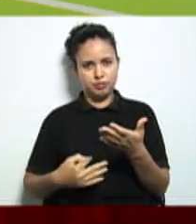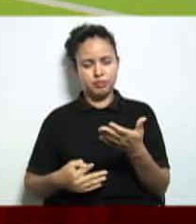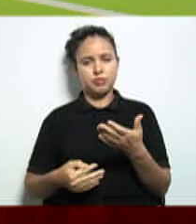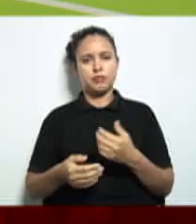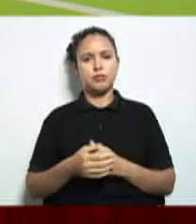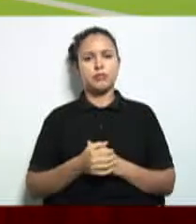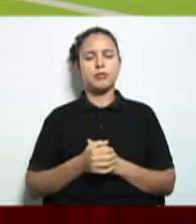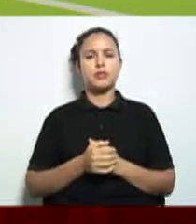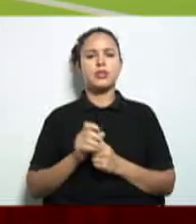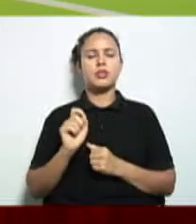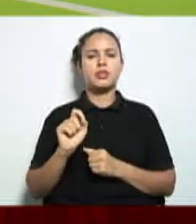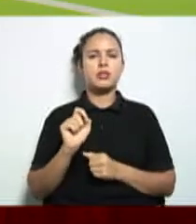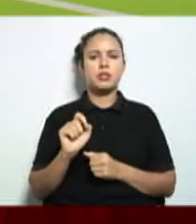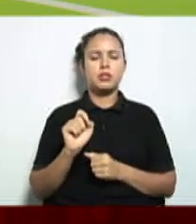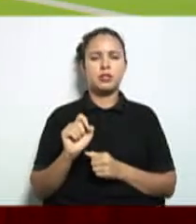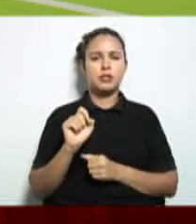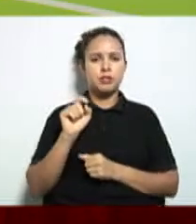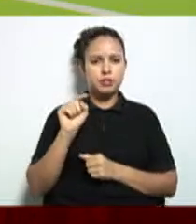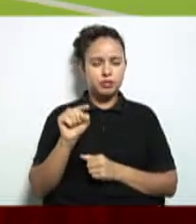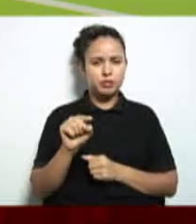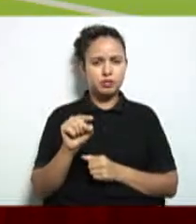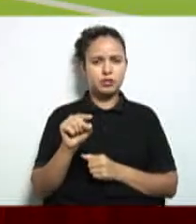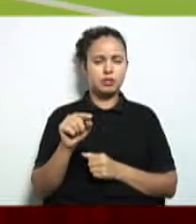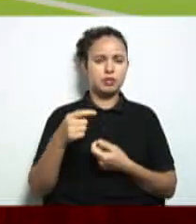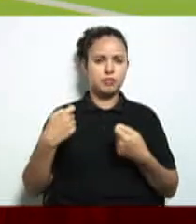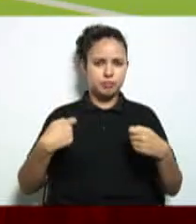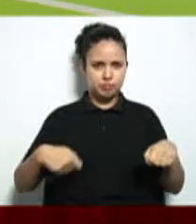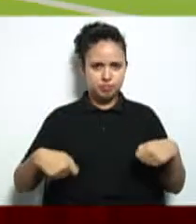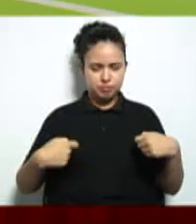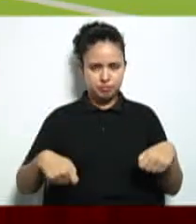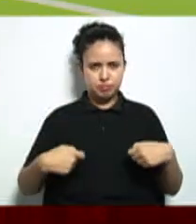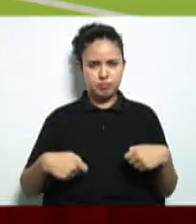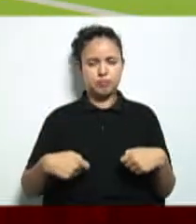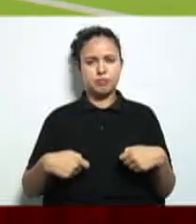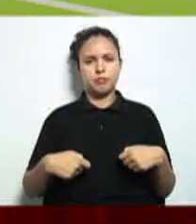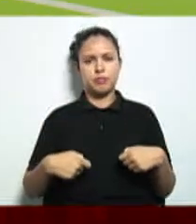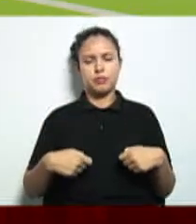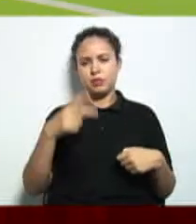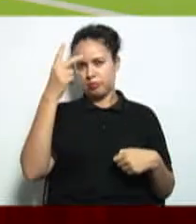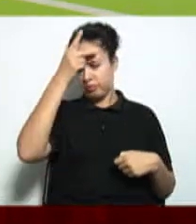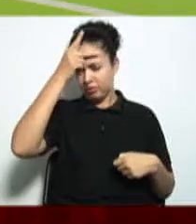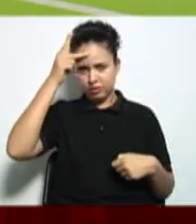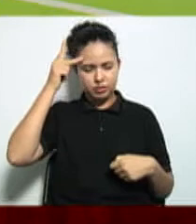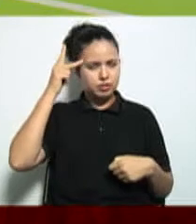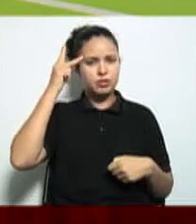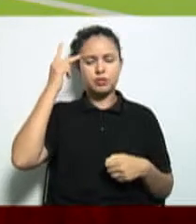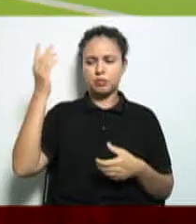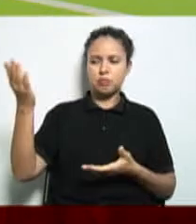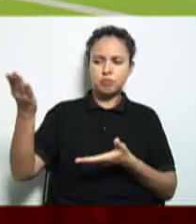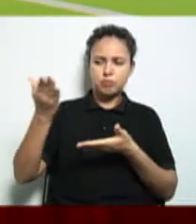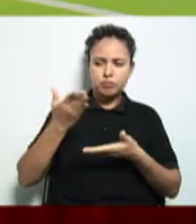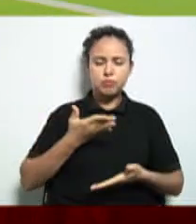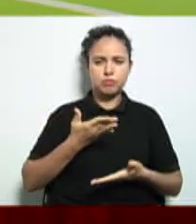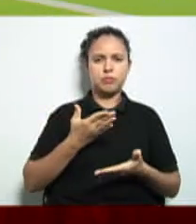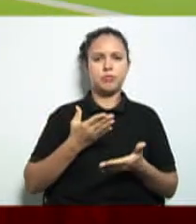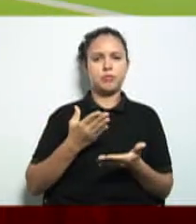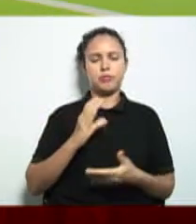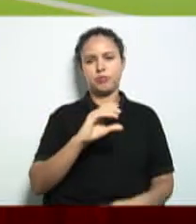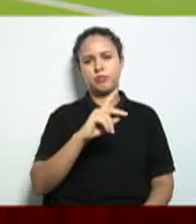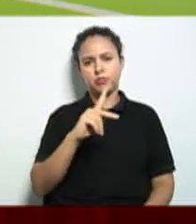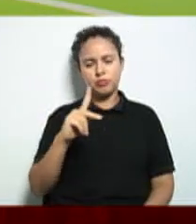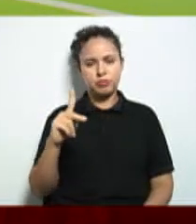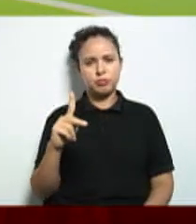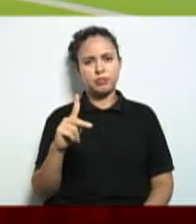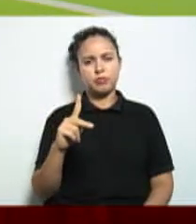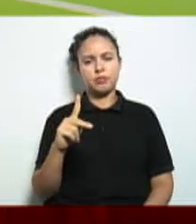Né? Quem seria as pessoas a participarem dessa cooperativa? Né? Quais seriam